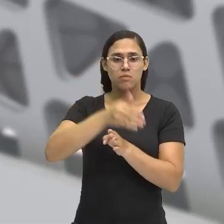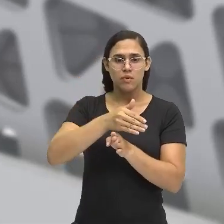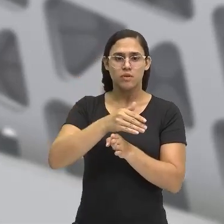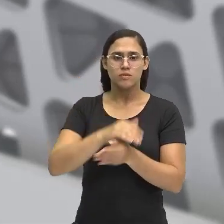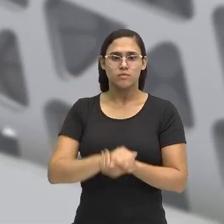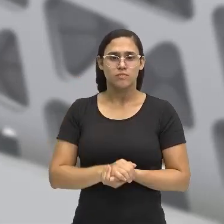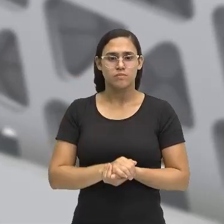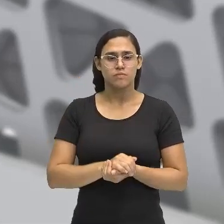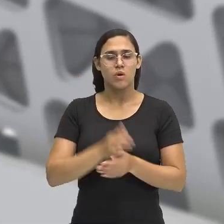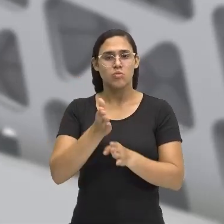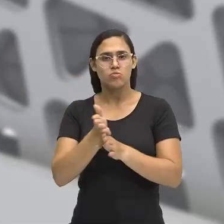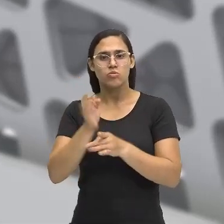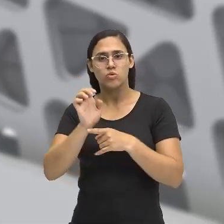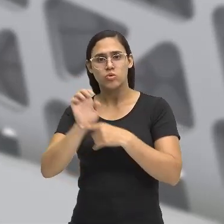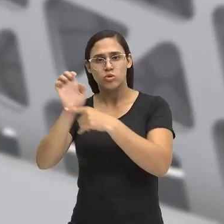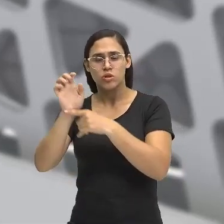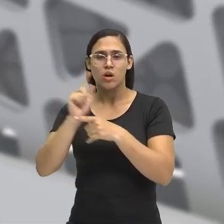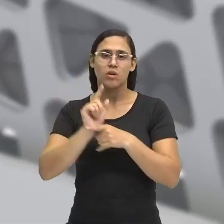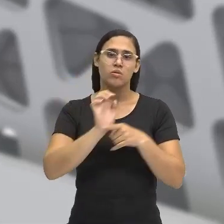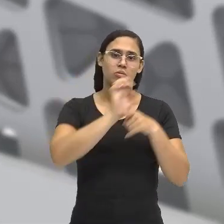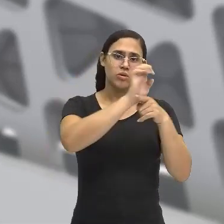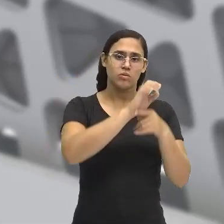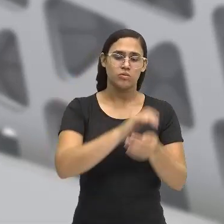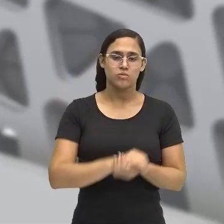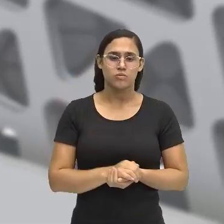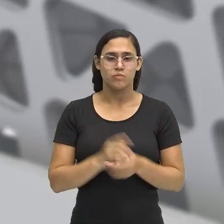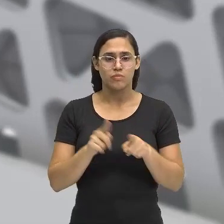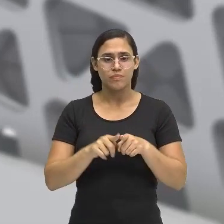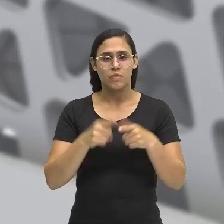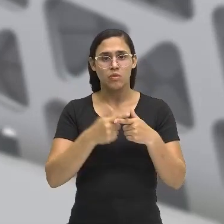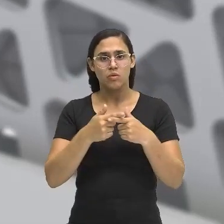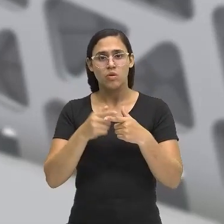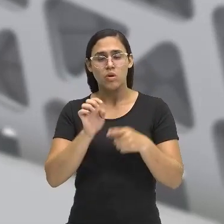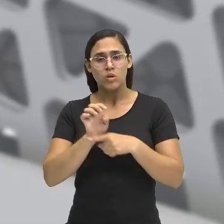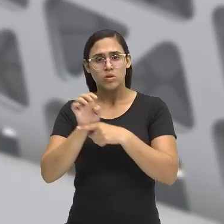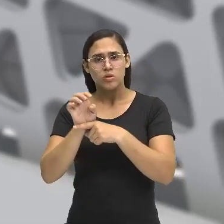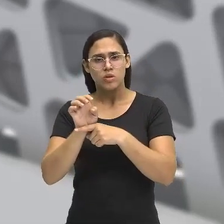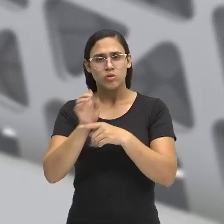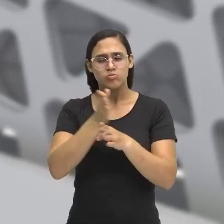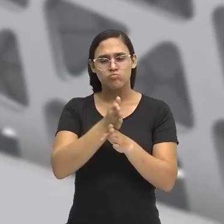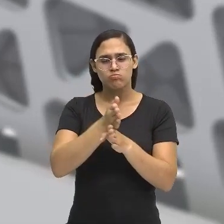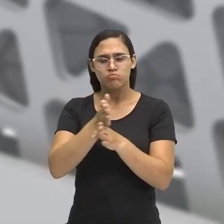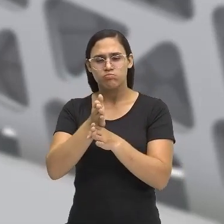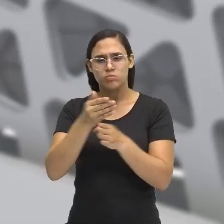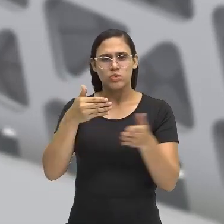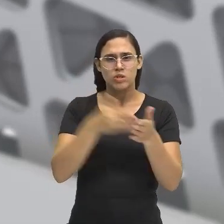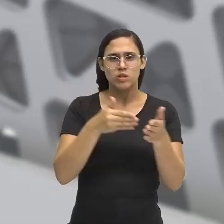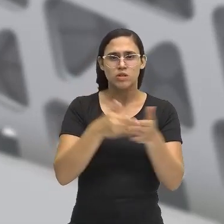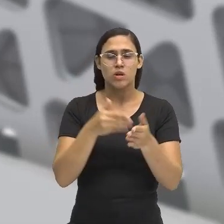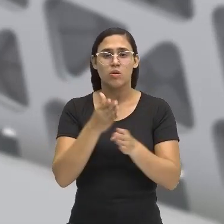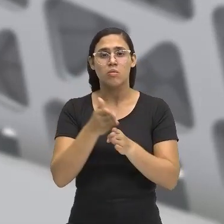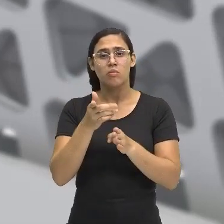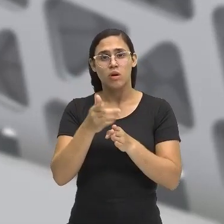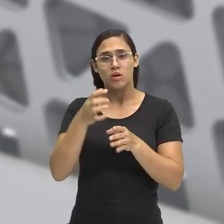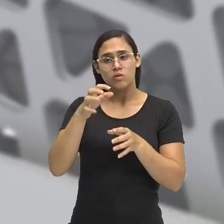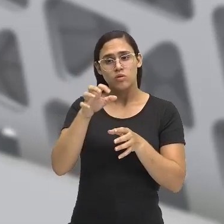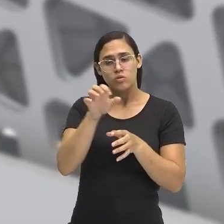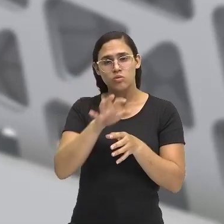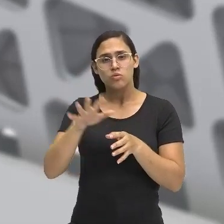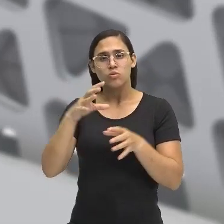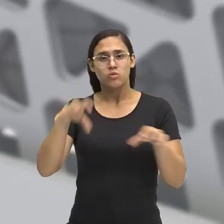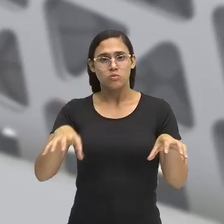vão de um estado para outro, né? Porque, afinal, os estados eles não foram ali delimitados por conta dos seus biomas,